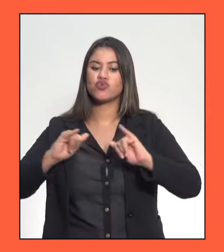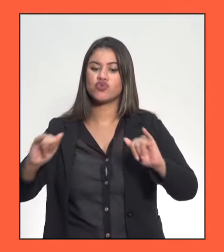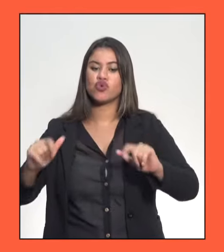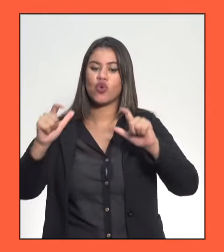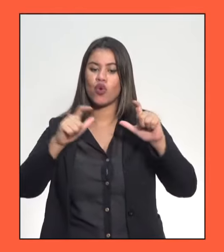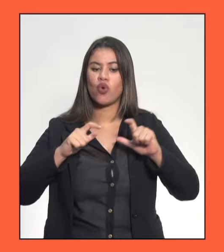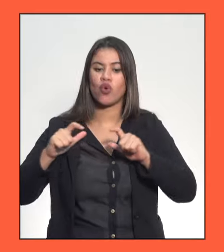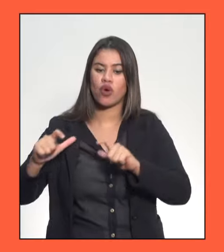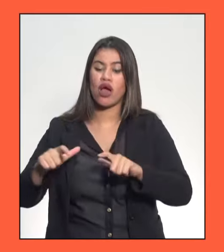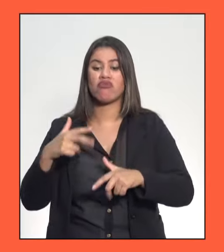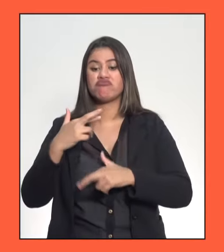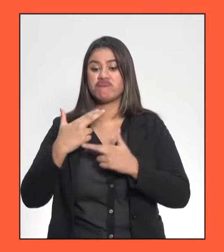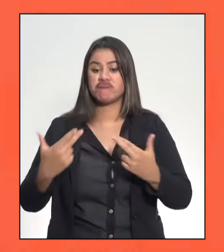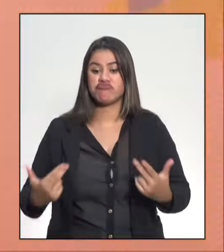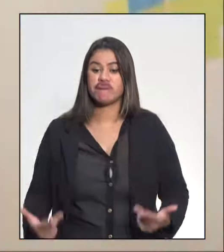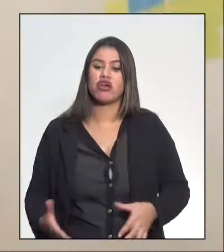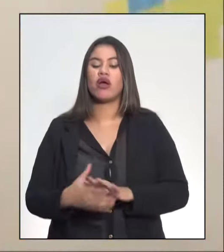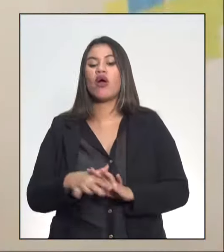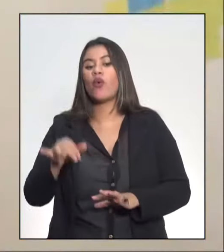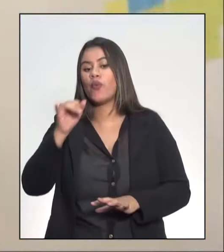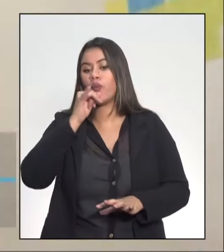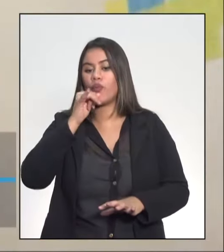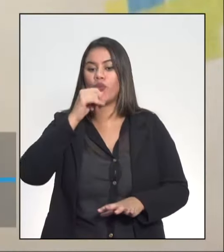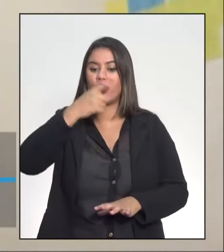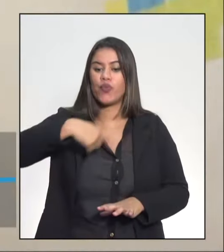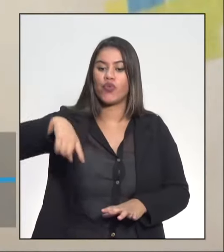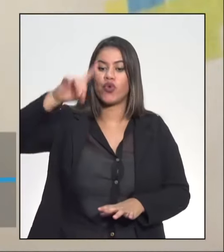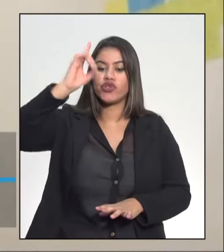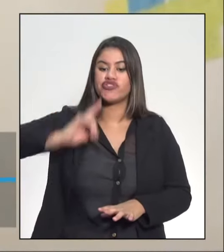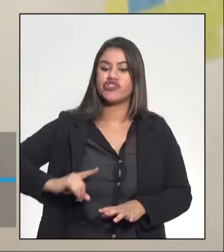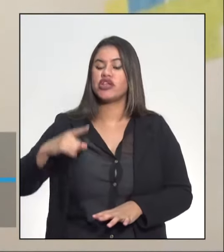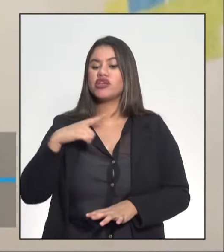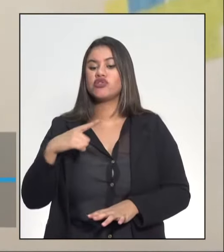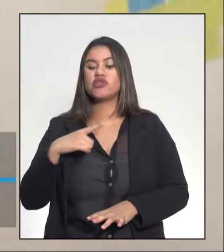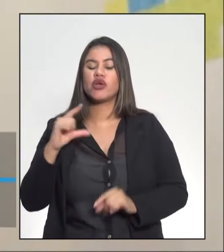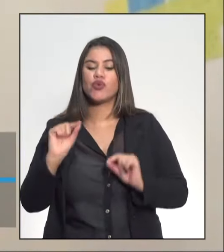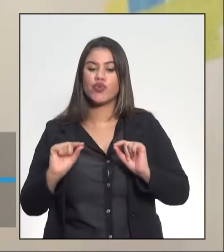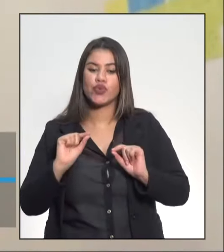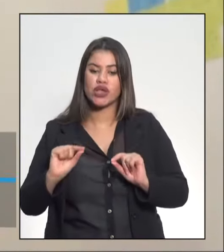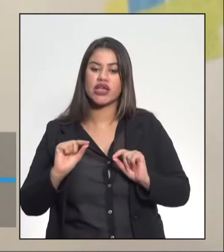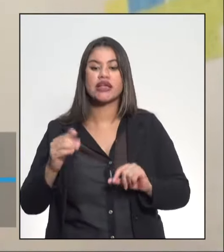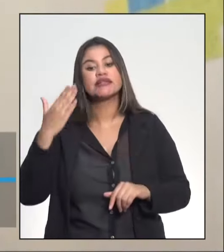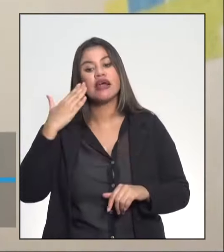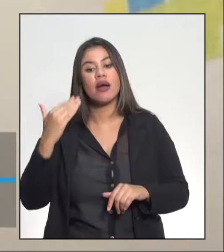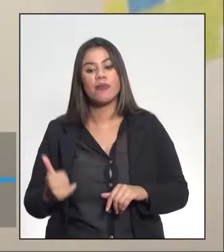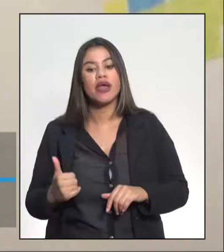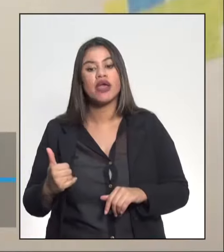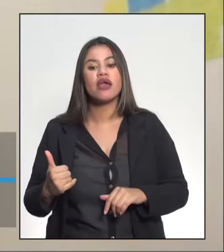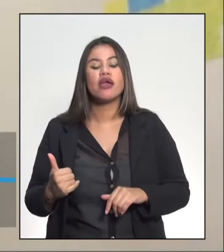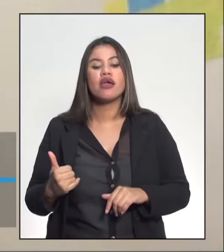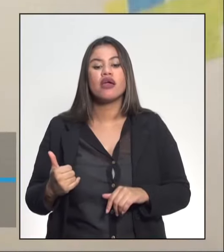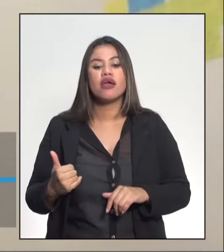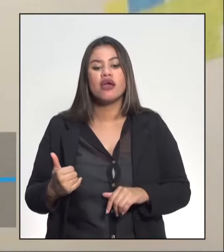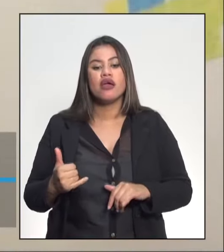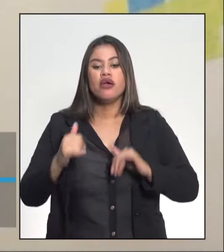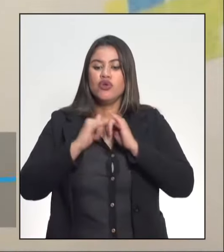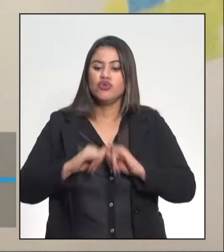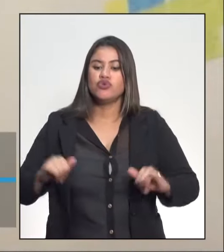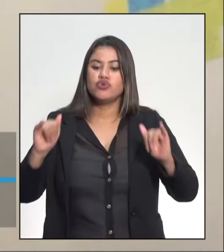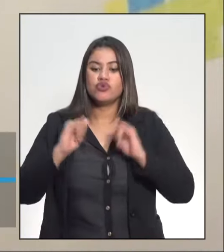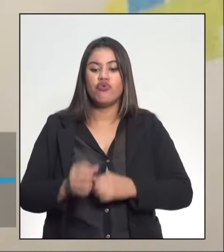Por exemplo, nós temos o direito de saber, desde notícias,